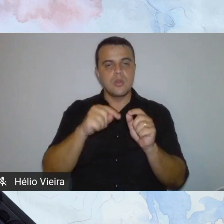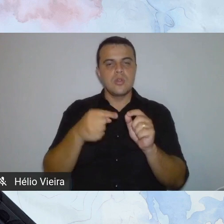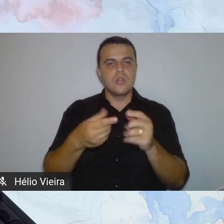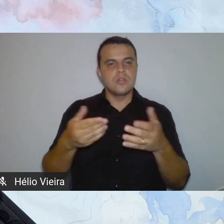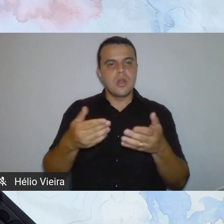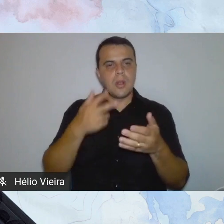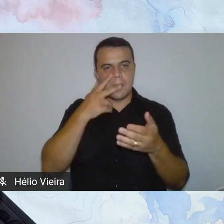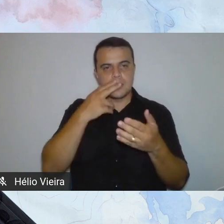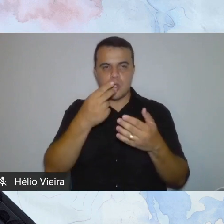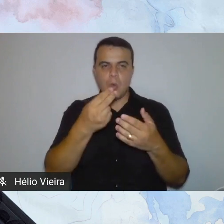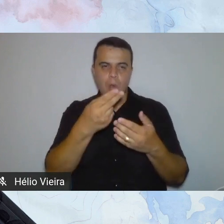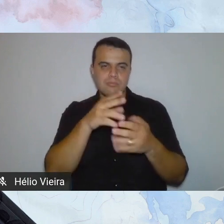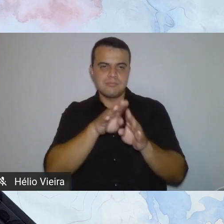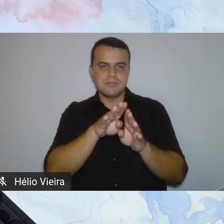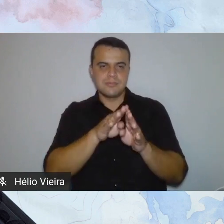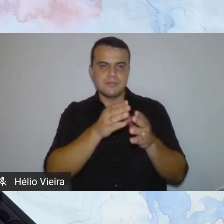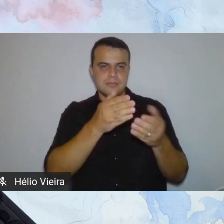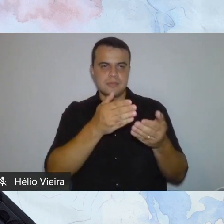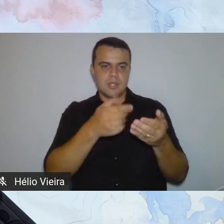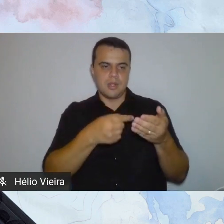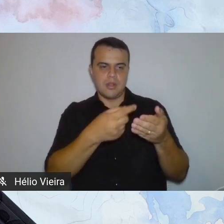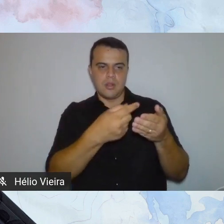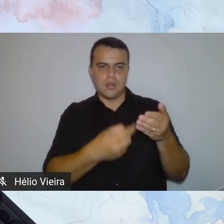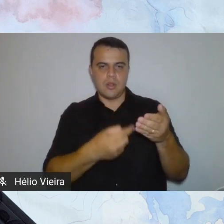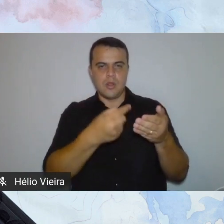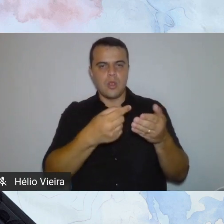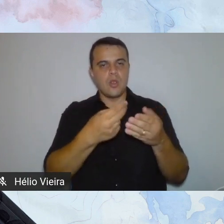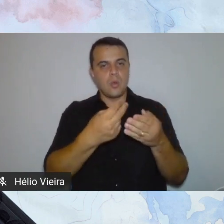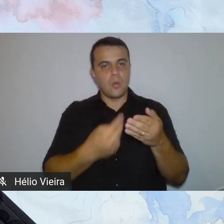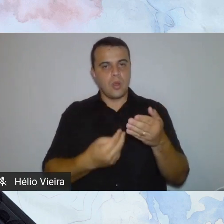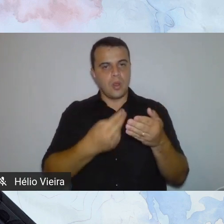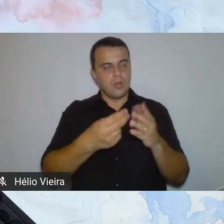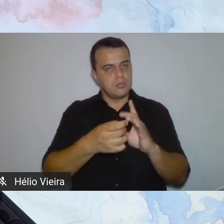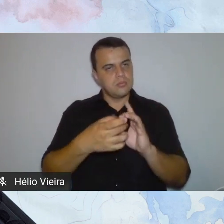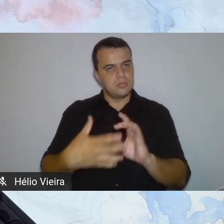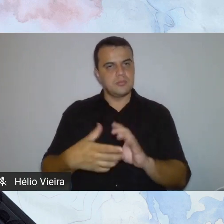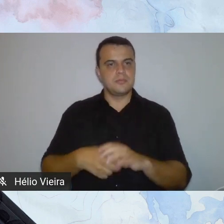pincelzinho aqui, ó. A gente tem aqui, a gente também tem essa opção. As duas opções.